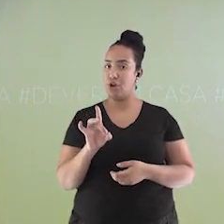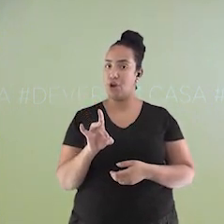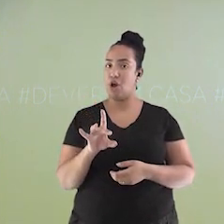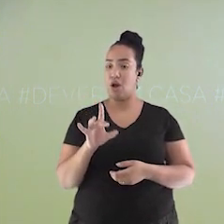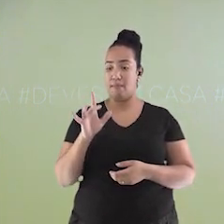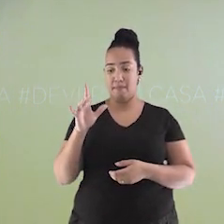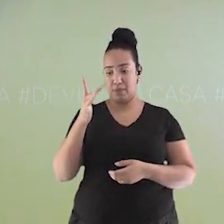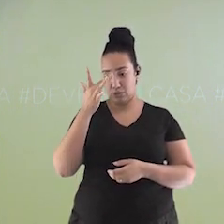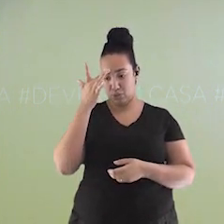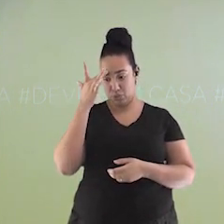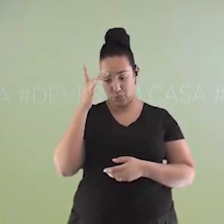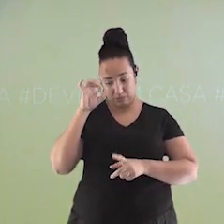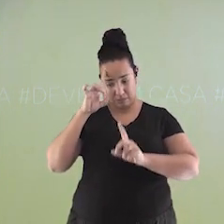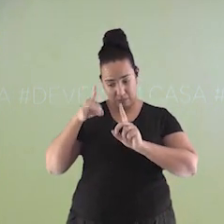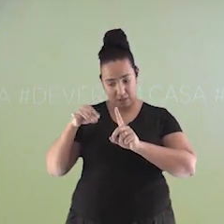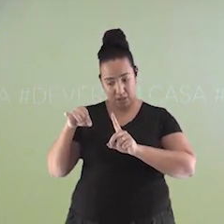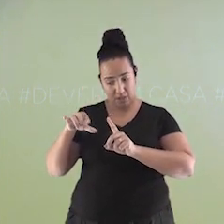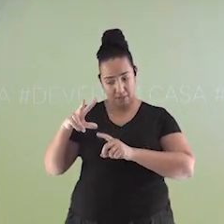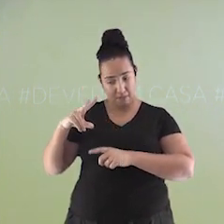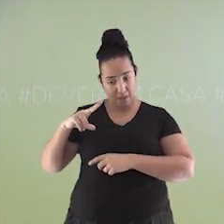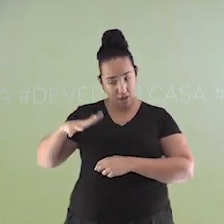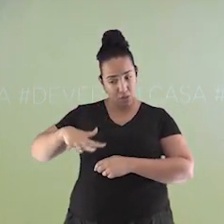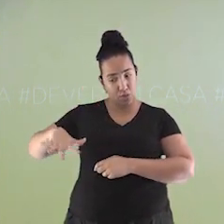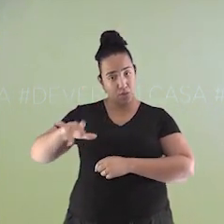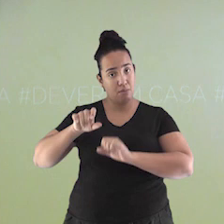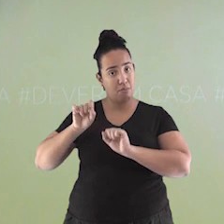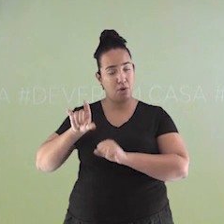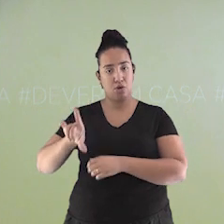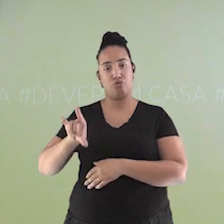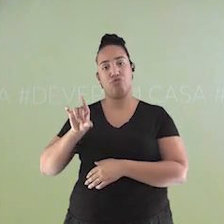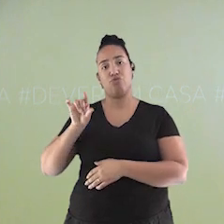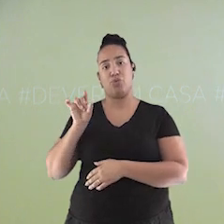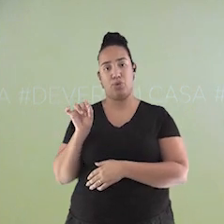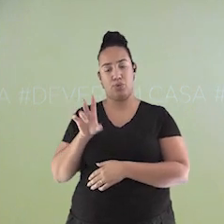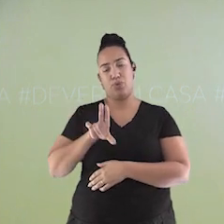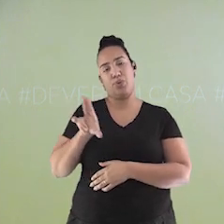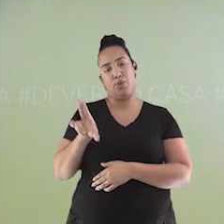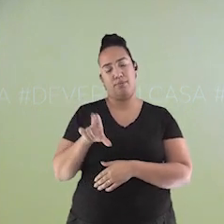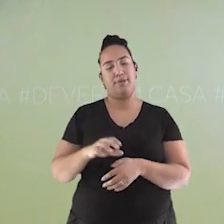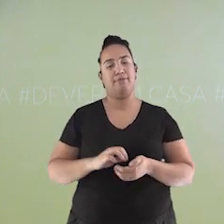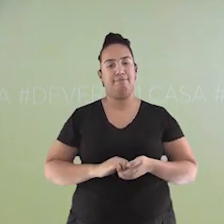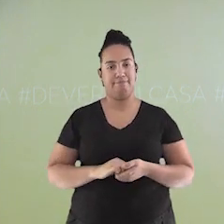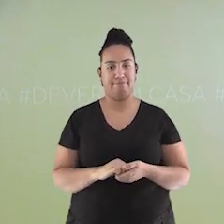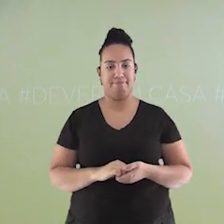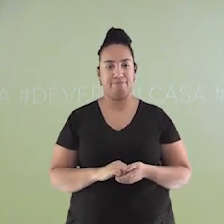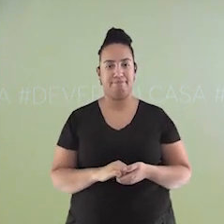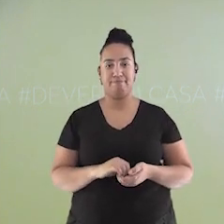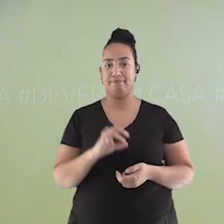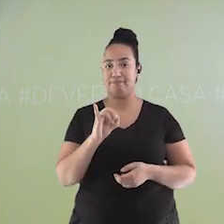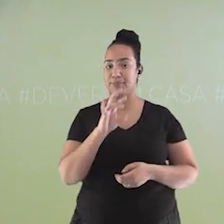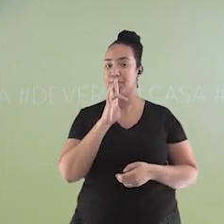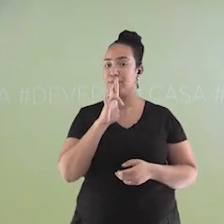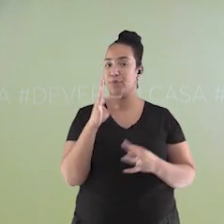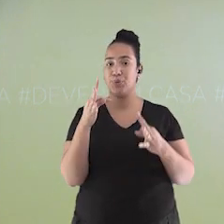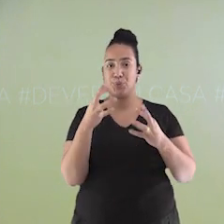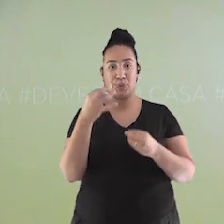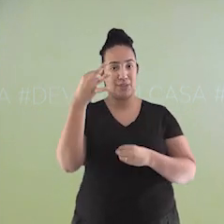dos espaços particulares podem escolher o nome que acharem melhor. Se você acertou